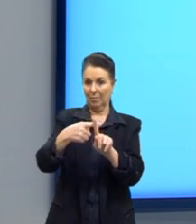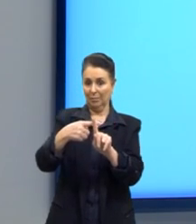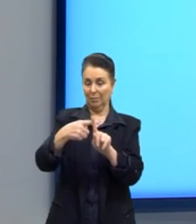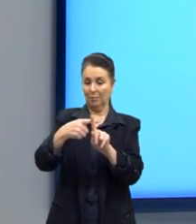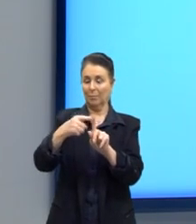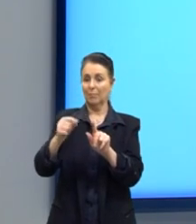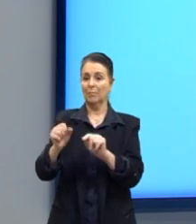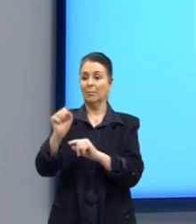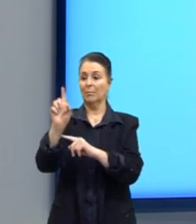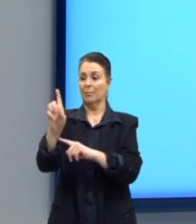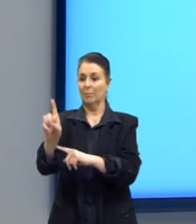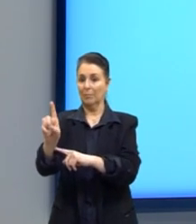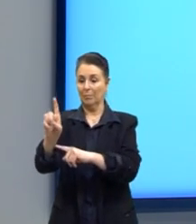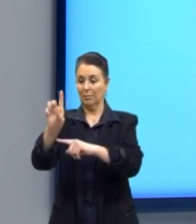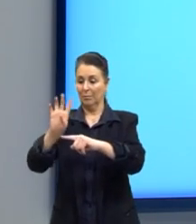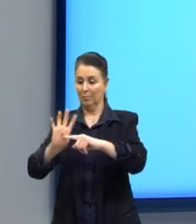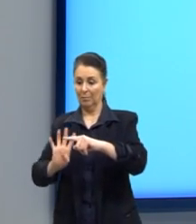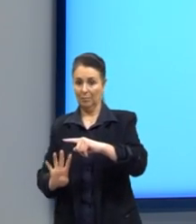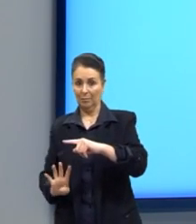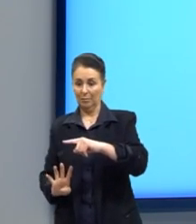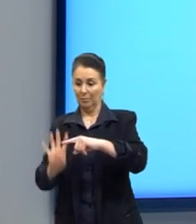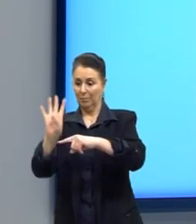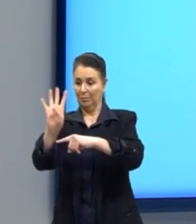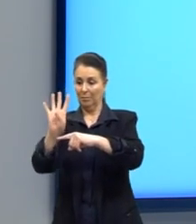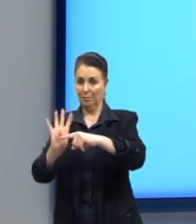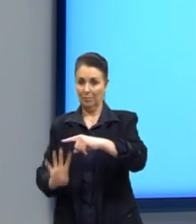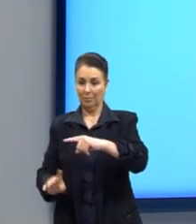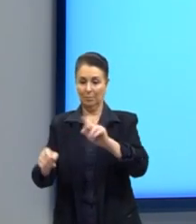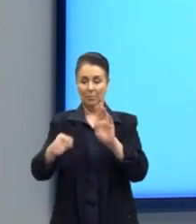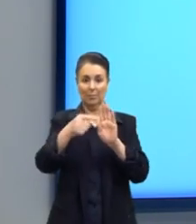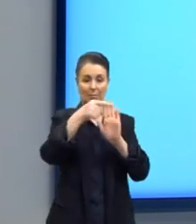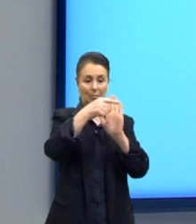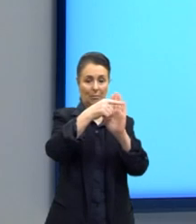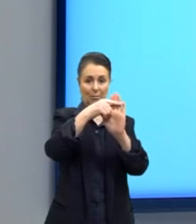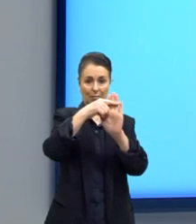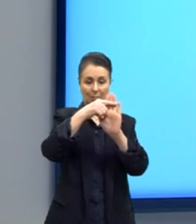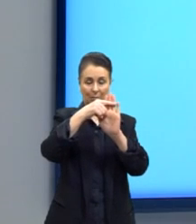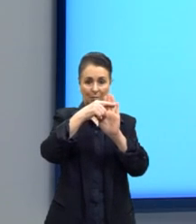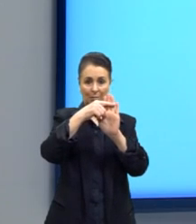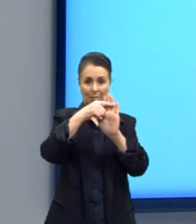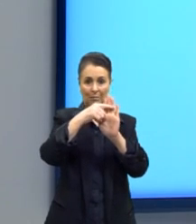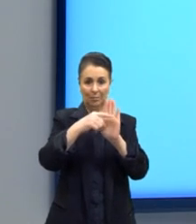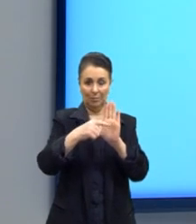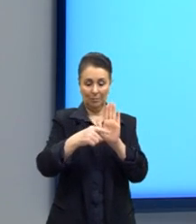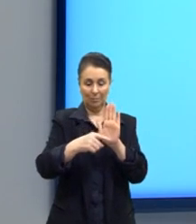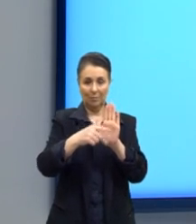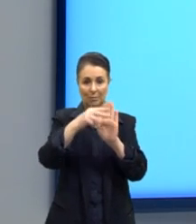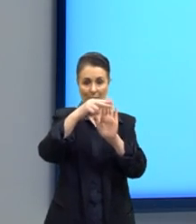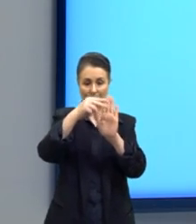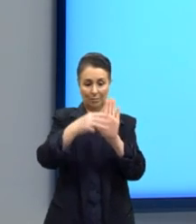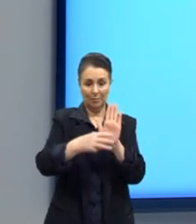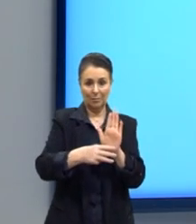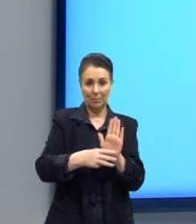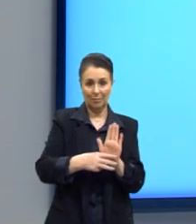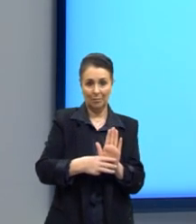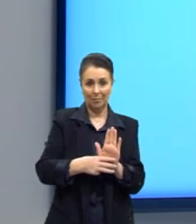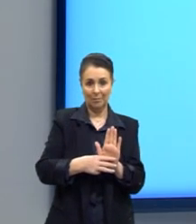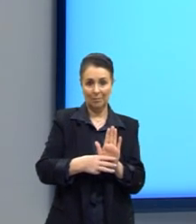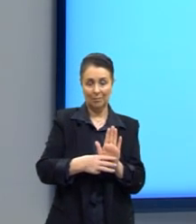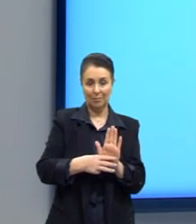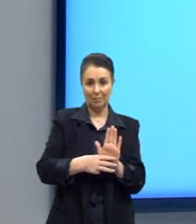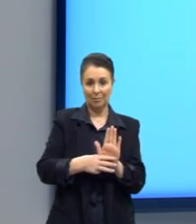o primeiro e o quarto quadrante e valores negativos para segundo e terceiro quadrante Tá